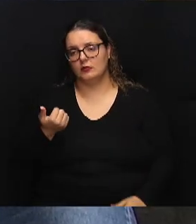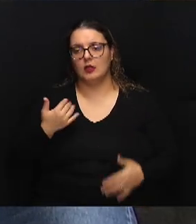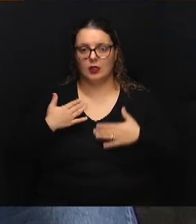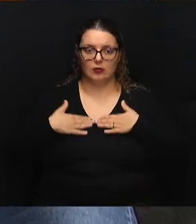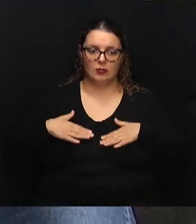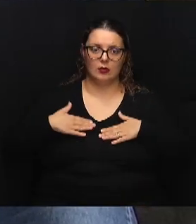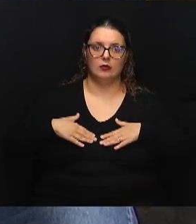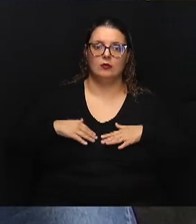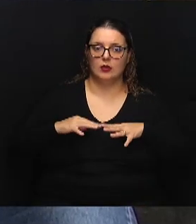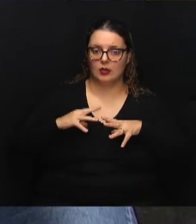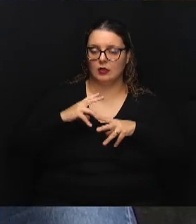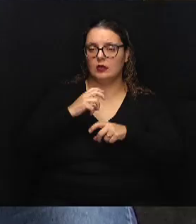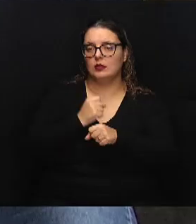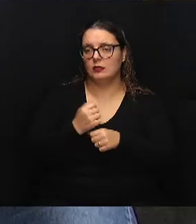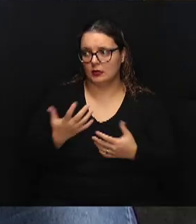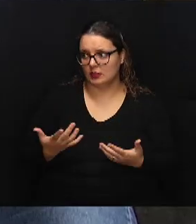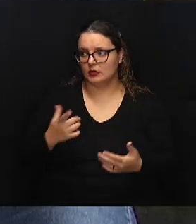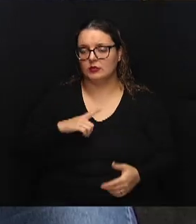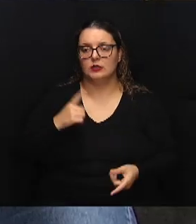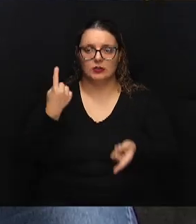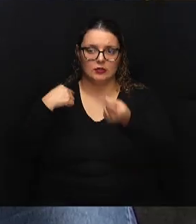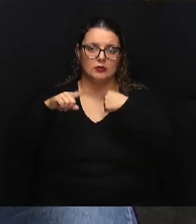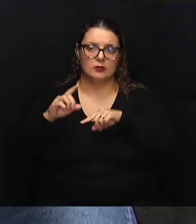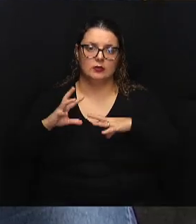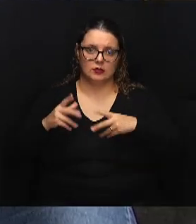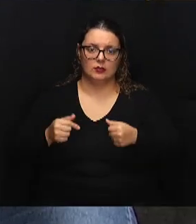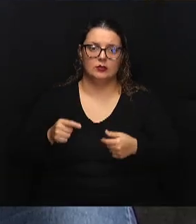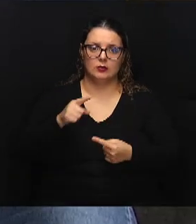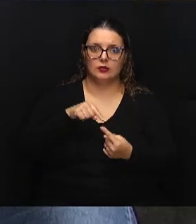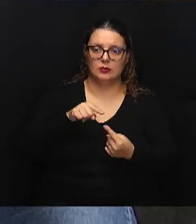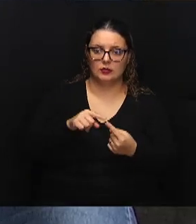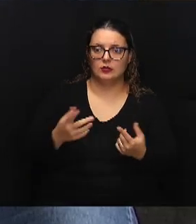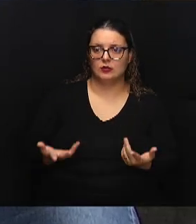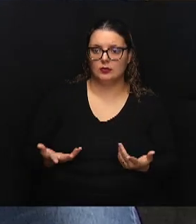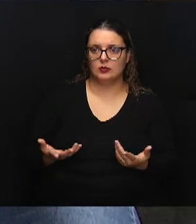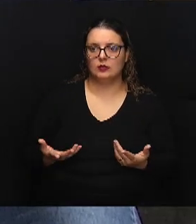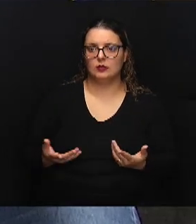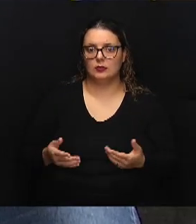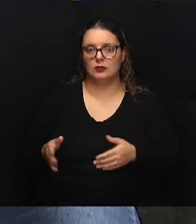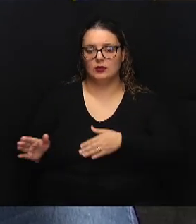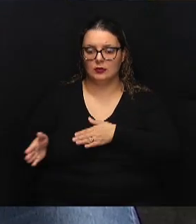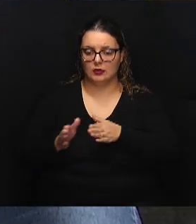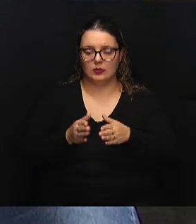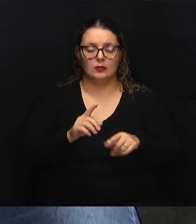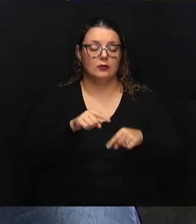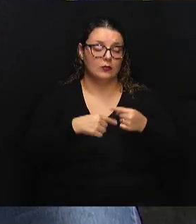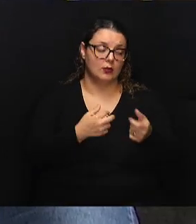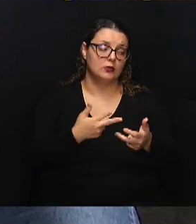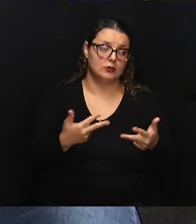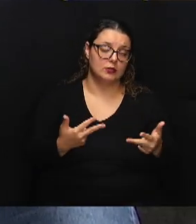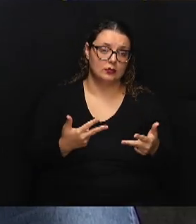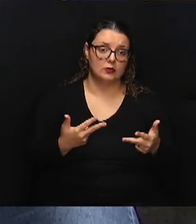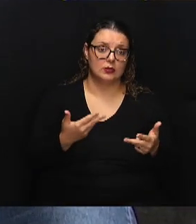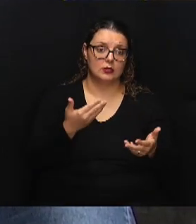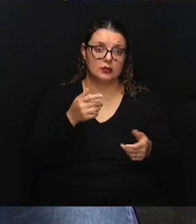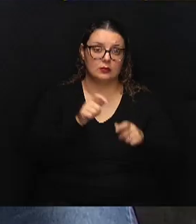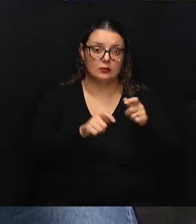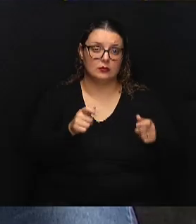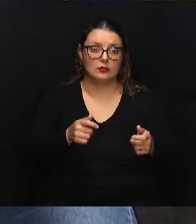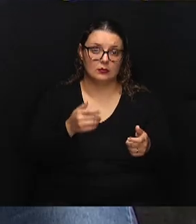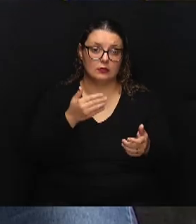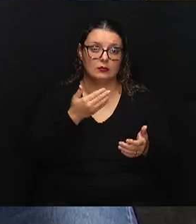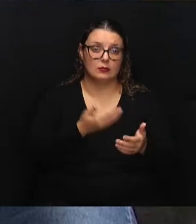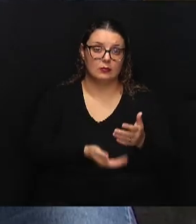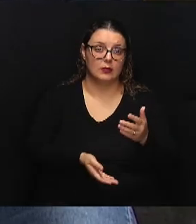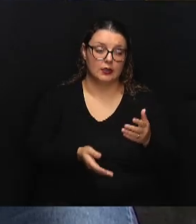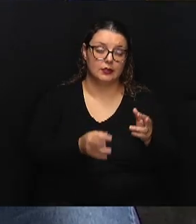mais plena e tendo sucesso em todos os objetivos a serem trilhados. Uma outra coisa que tira o sono de muita gente é o tal do cartão